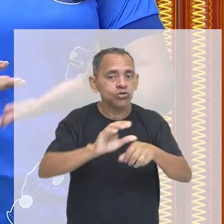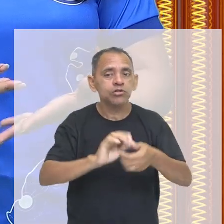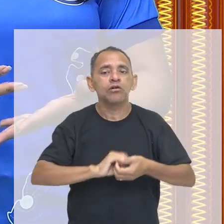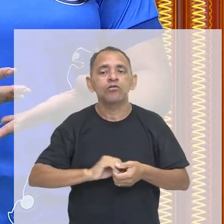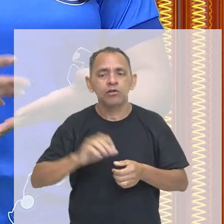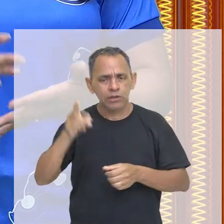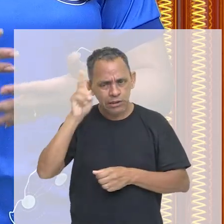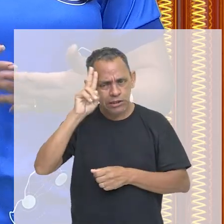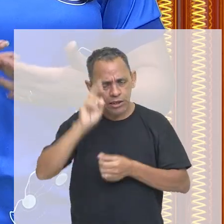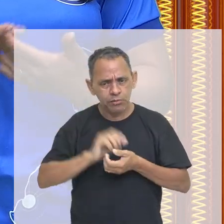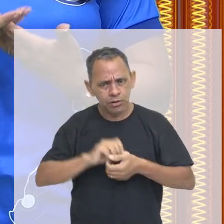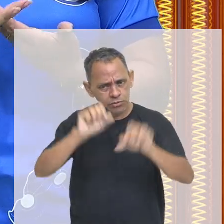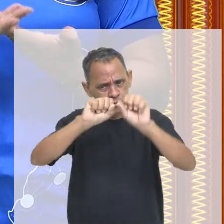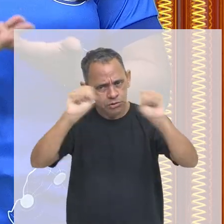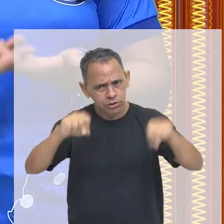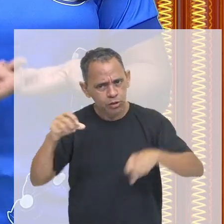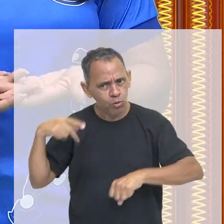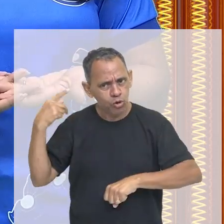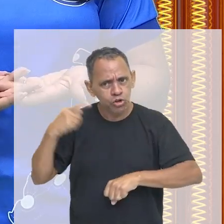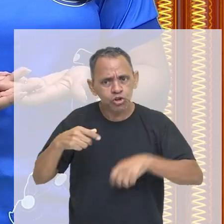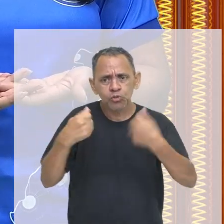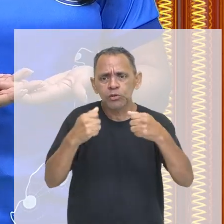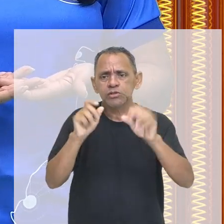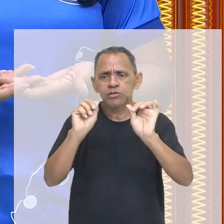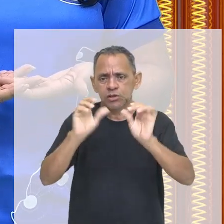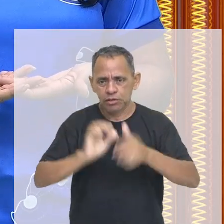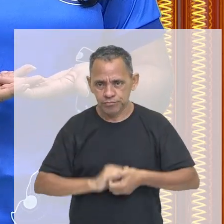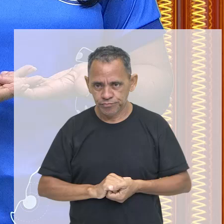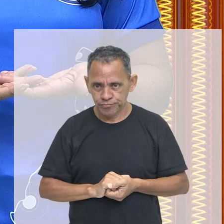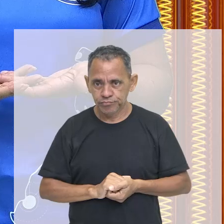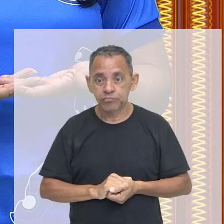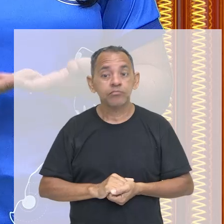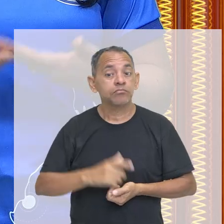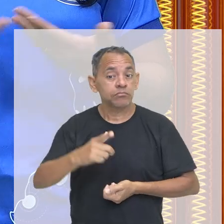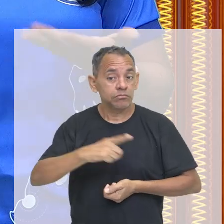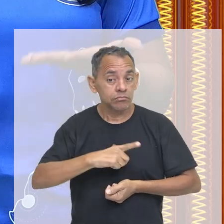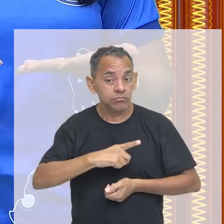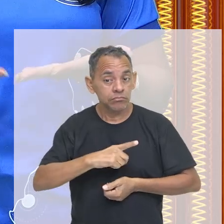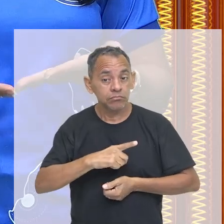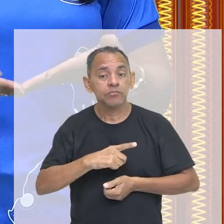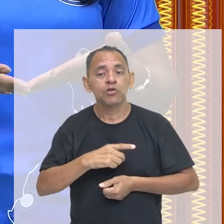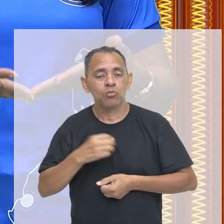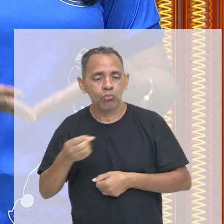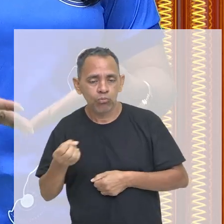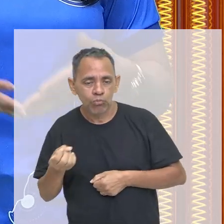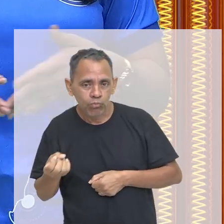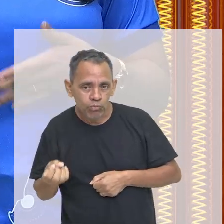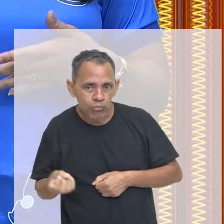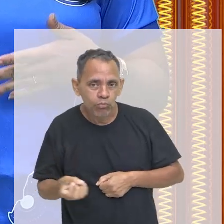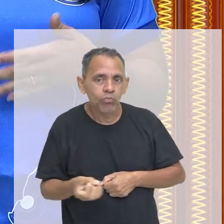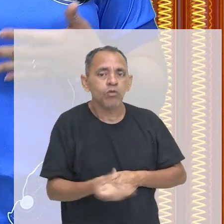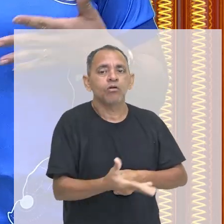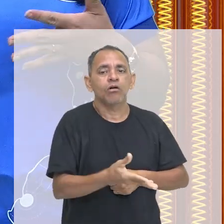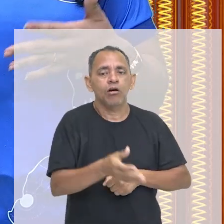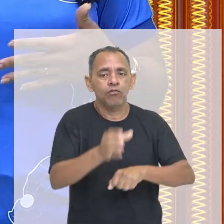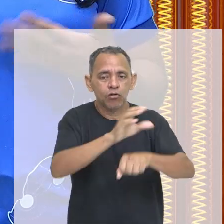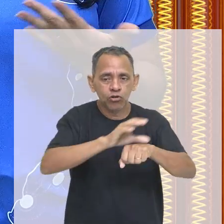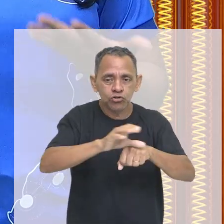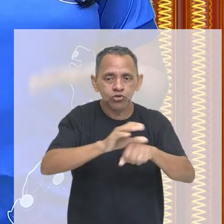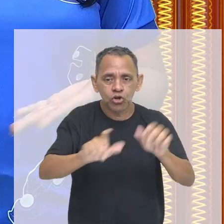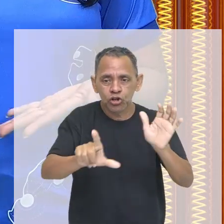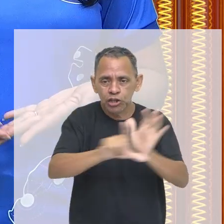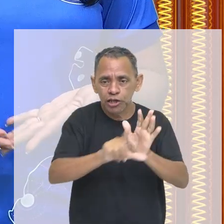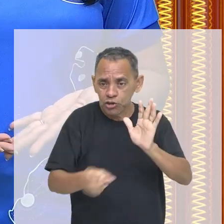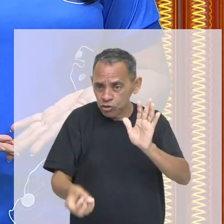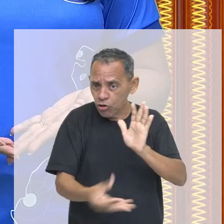novo sistema político, no novo regime político, então é necessário que houvesse uma nova Constituição, uma